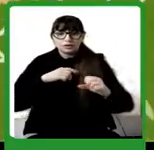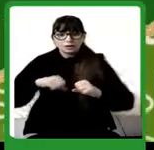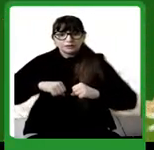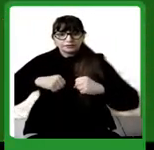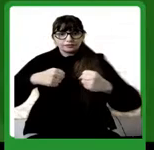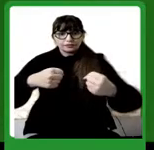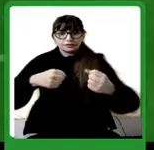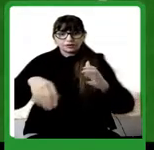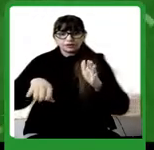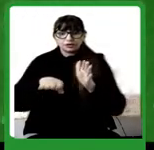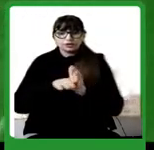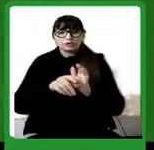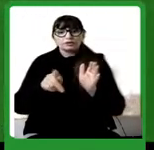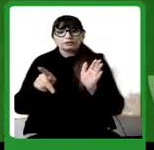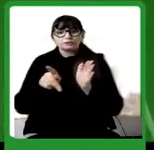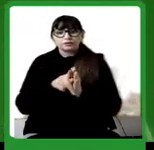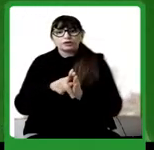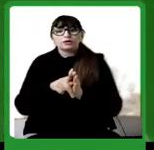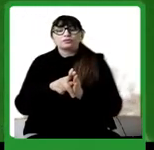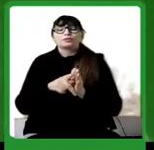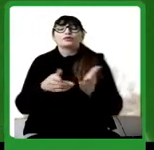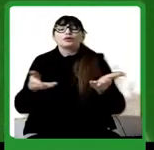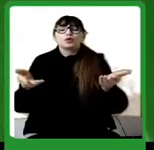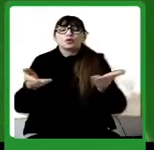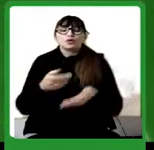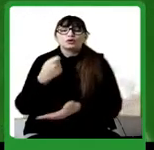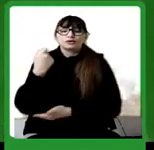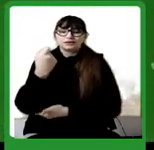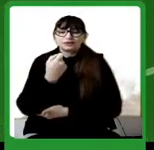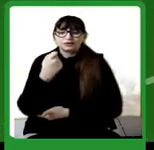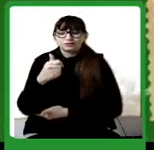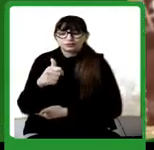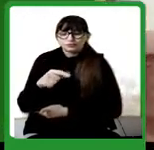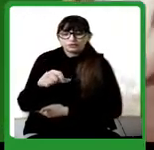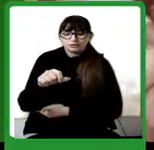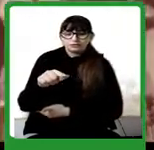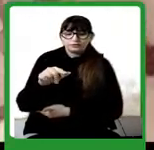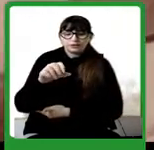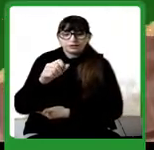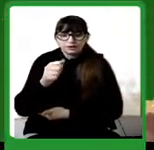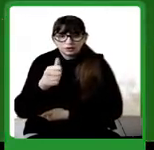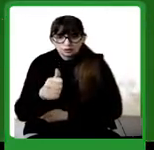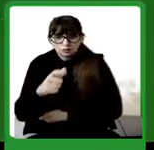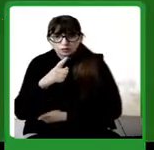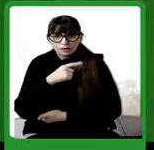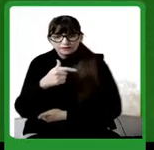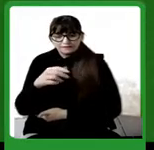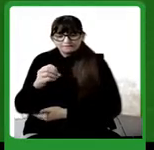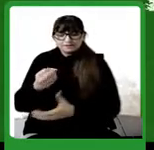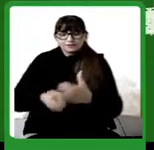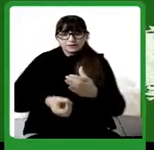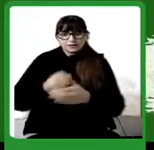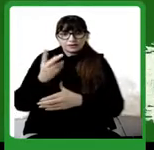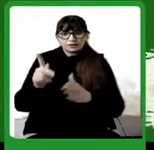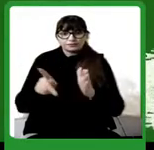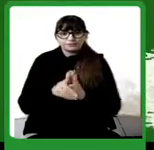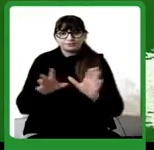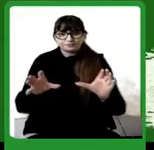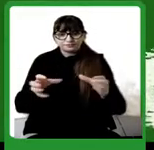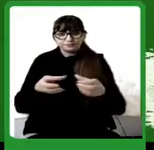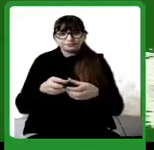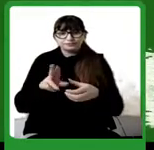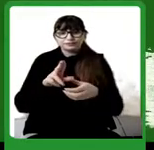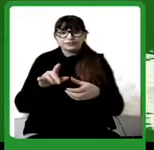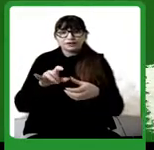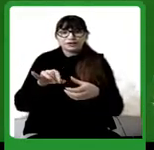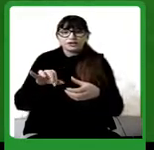ao Norte Gaúcho em 1981, quando 20 pequenos agricultores fundaram a Crede Rodeio, no